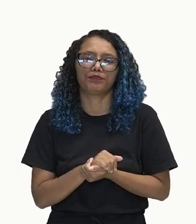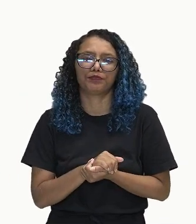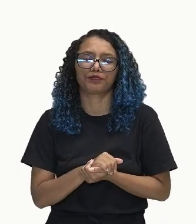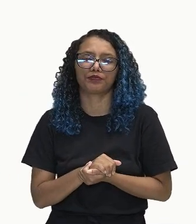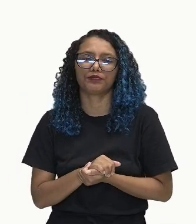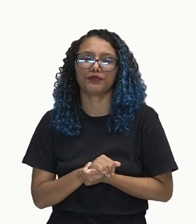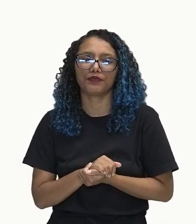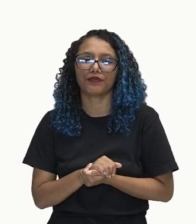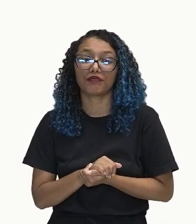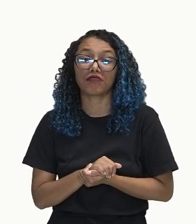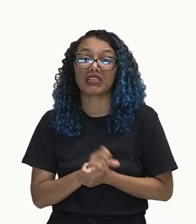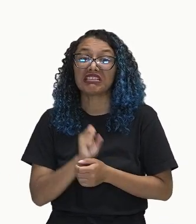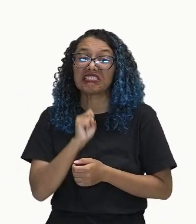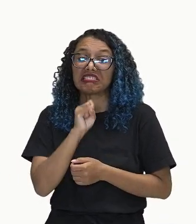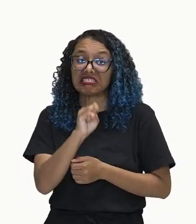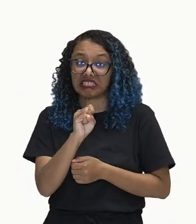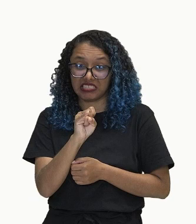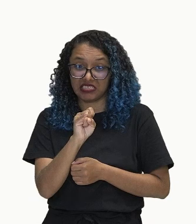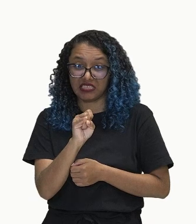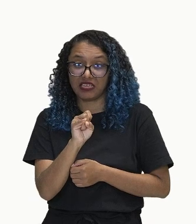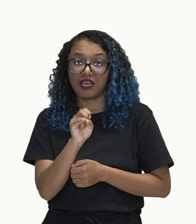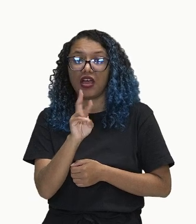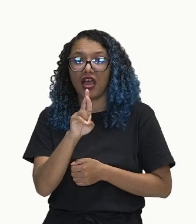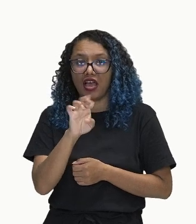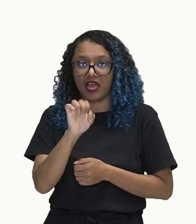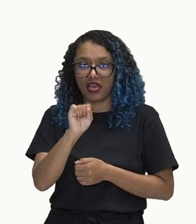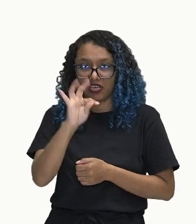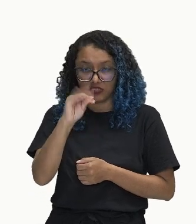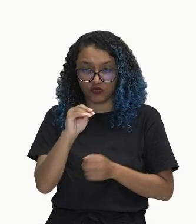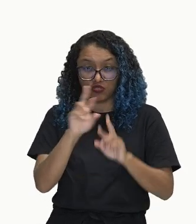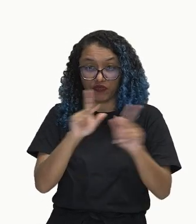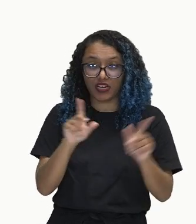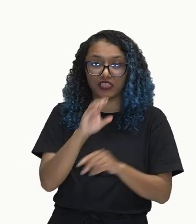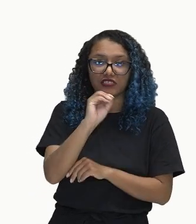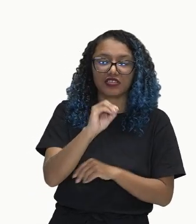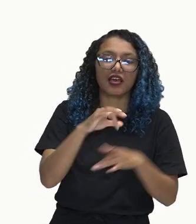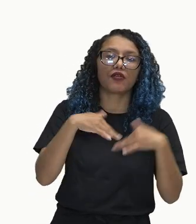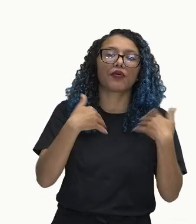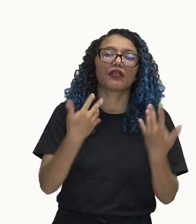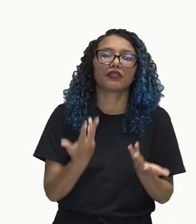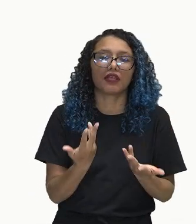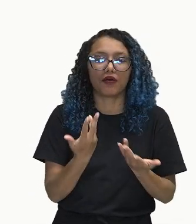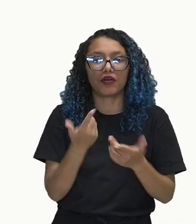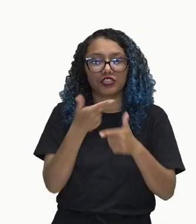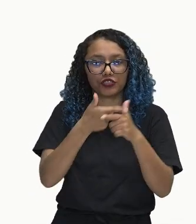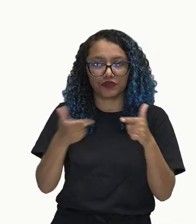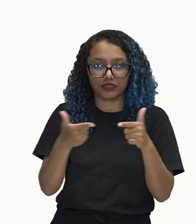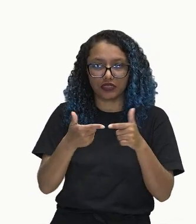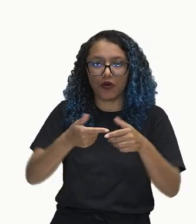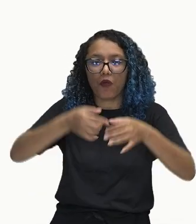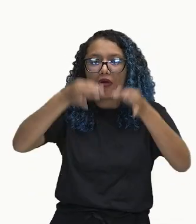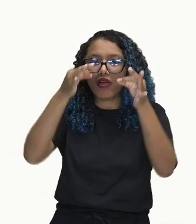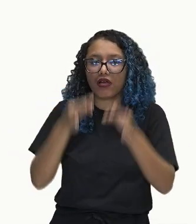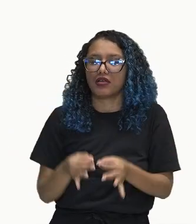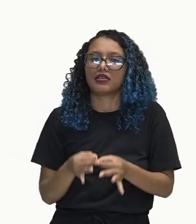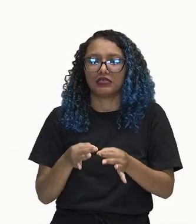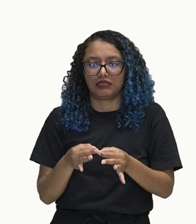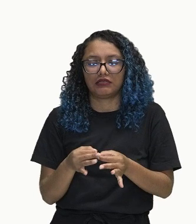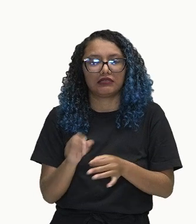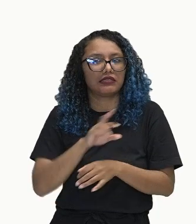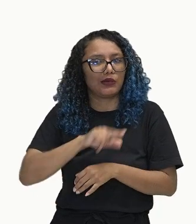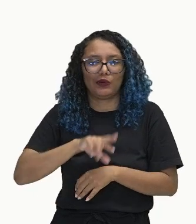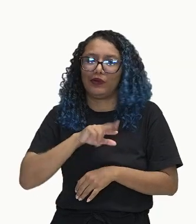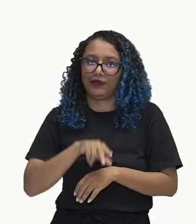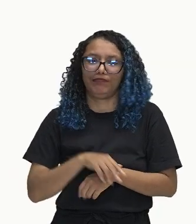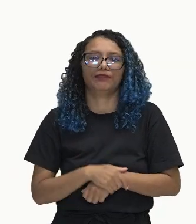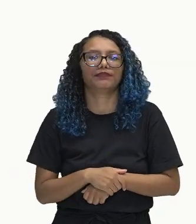como o resto é diferente de zero, automaticamente, então, essa divisão ela não é uma divisão exata, tá